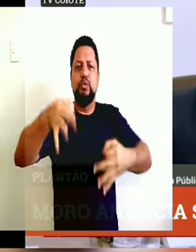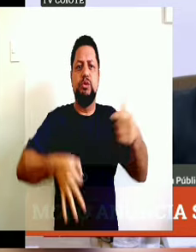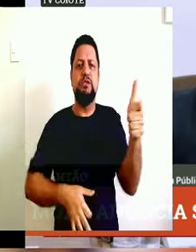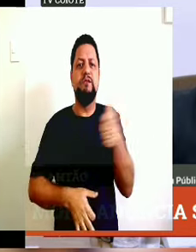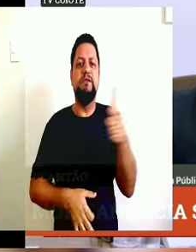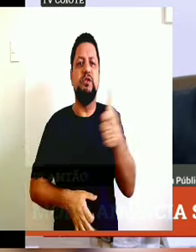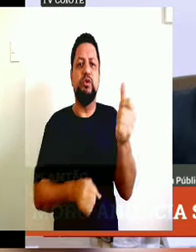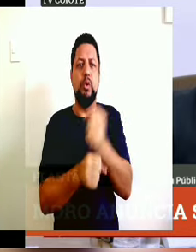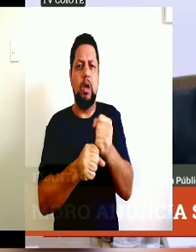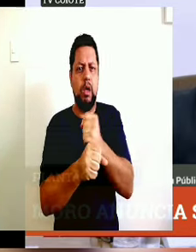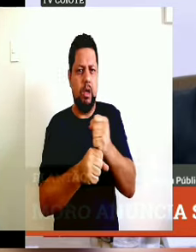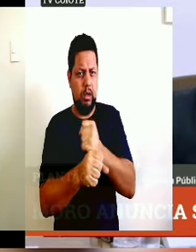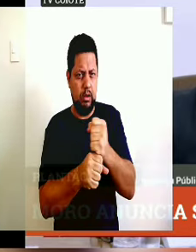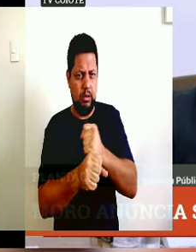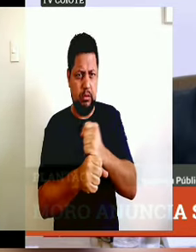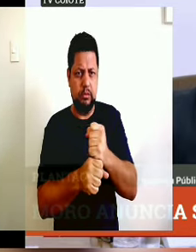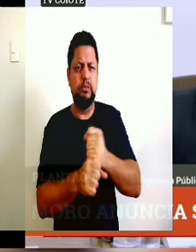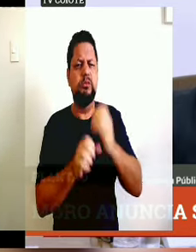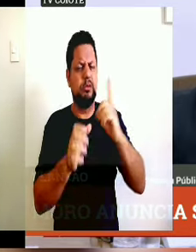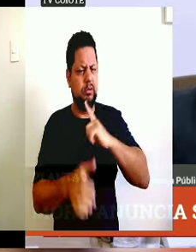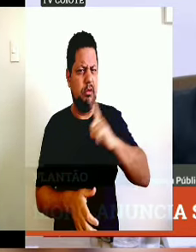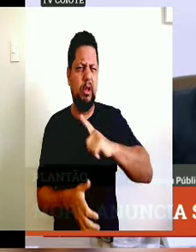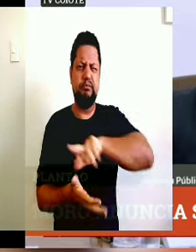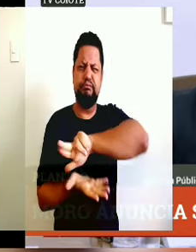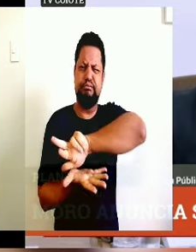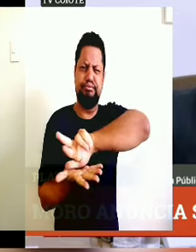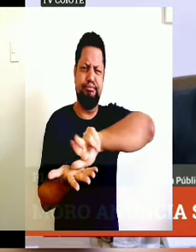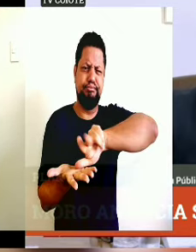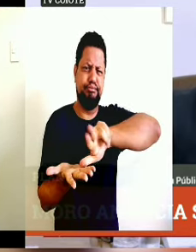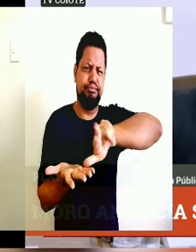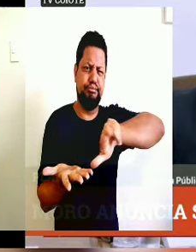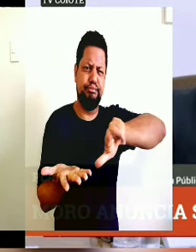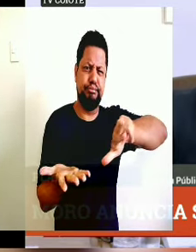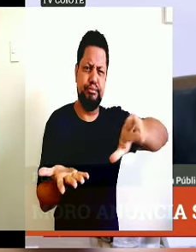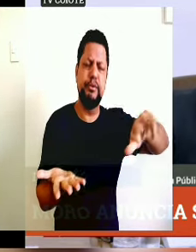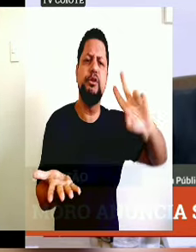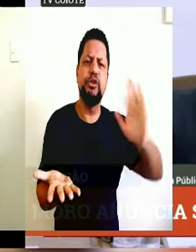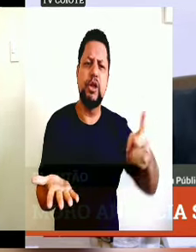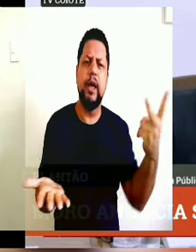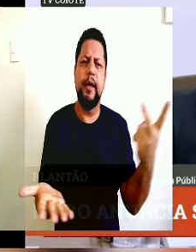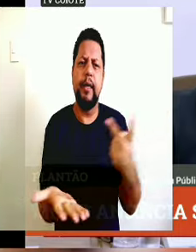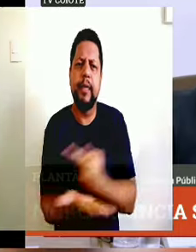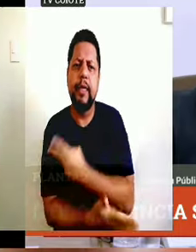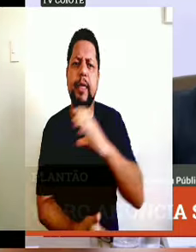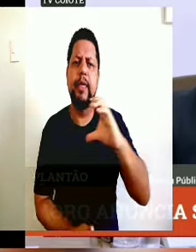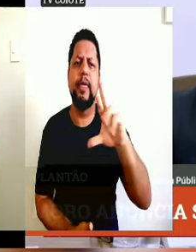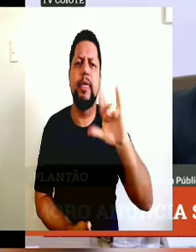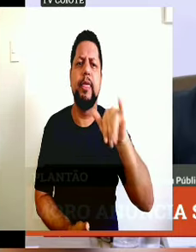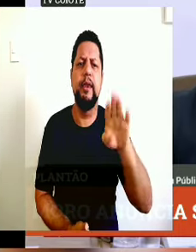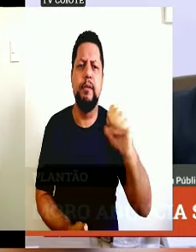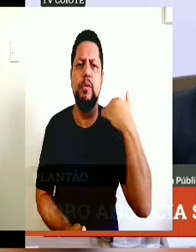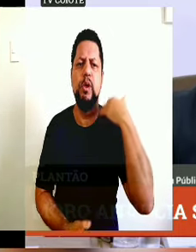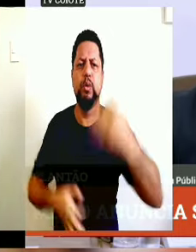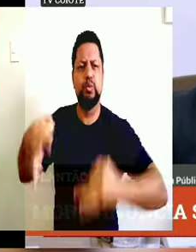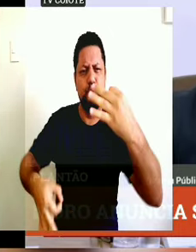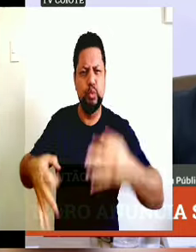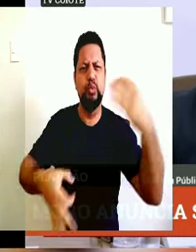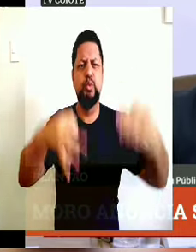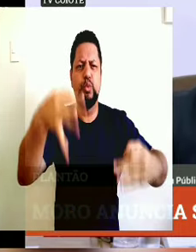anos, tive diversos casos criminais relevantes e